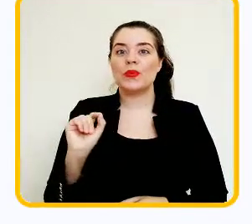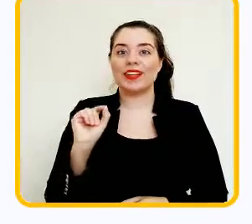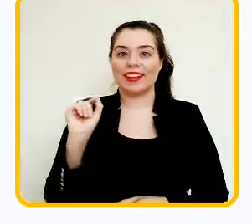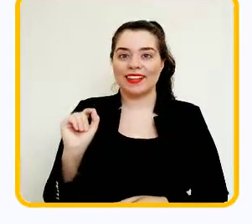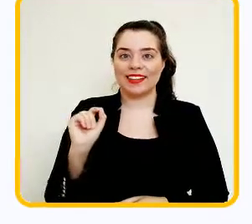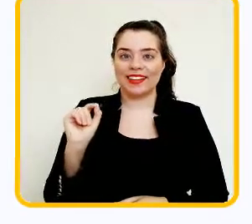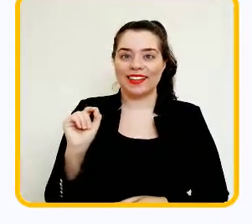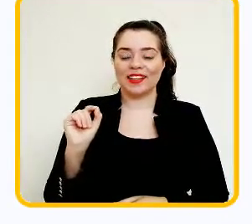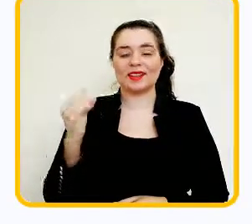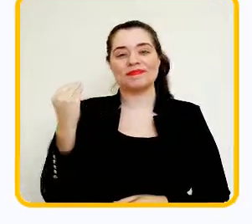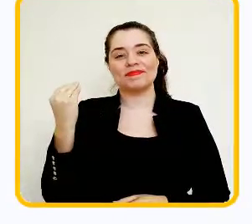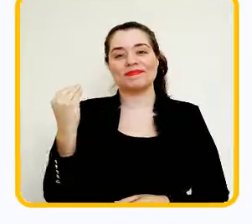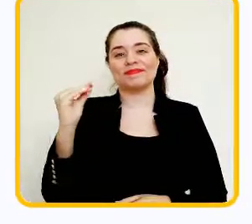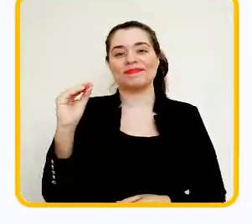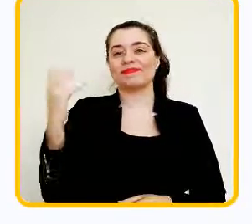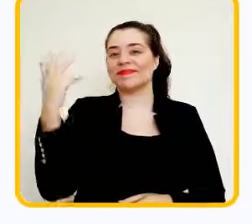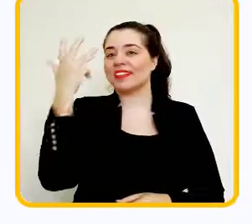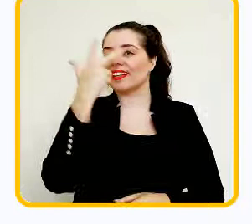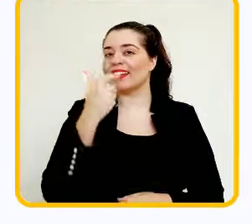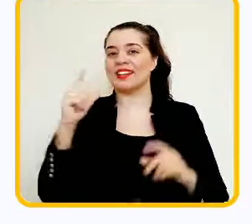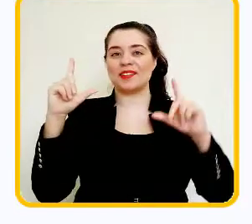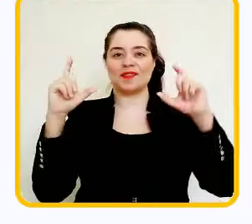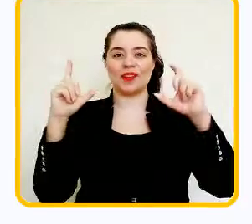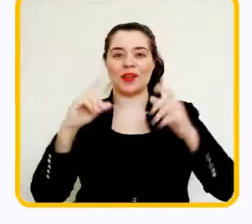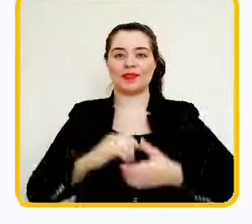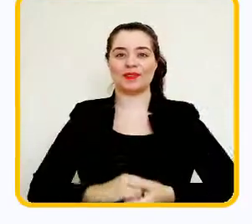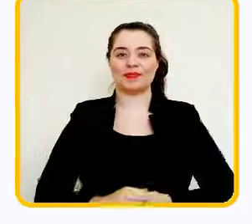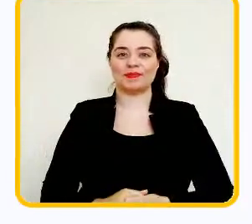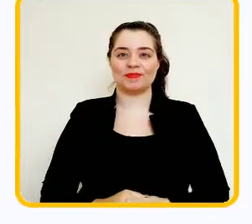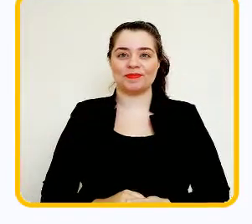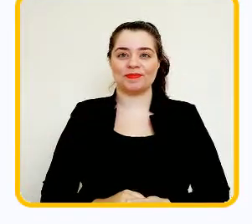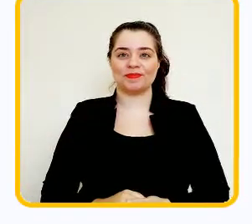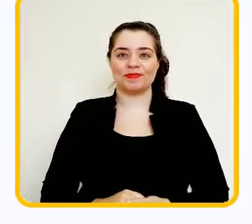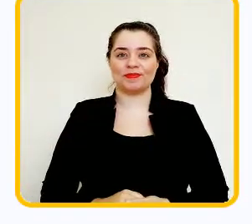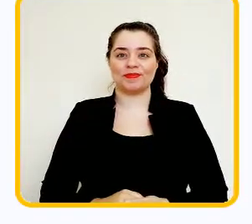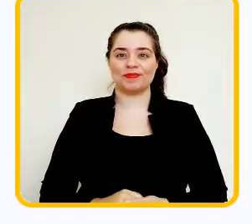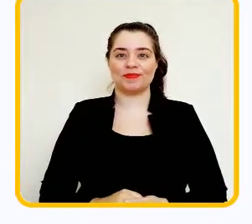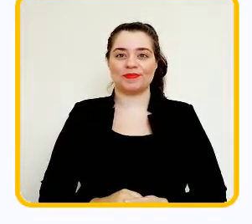Não esqueça também de inserir uma bela foto.